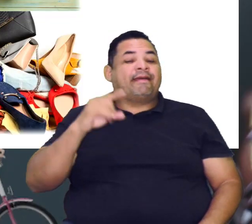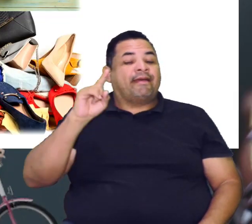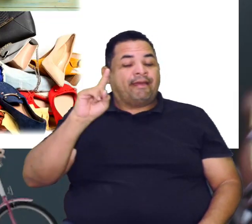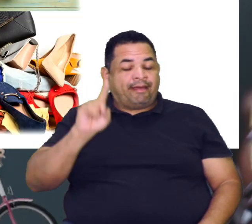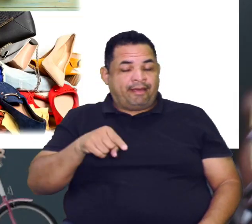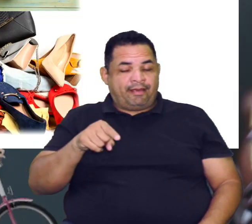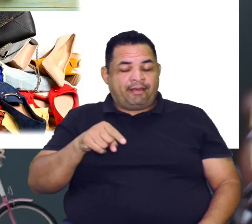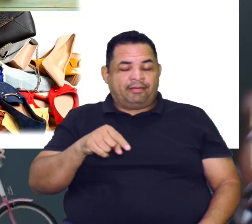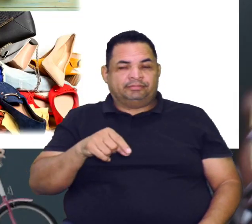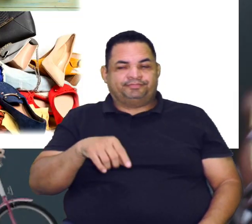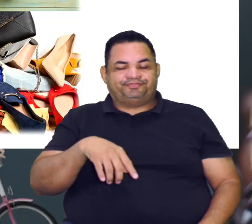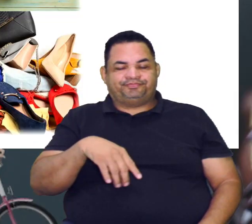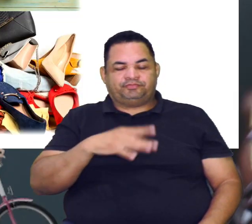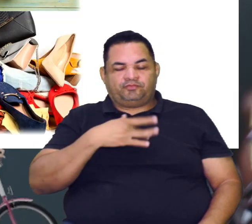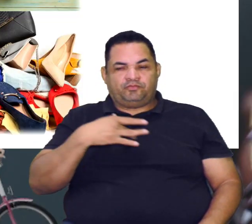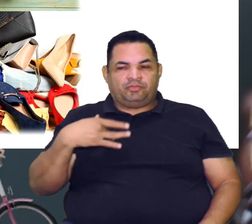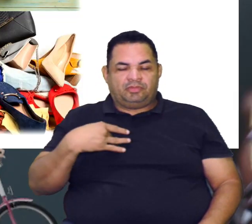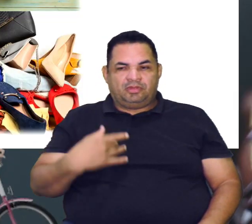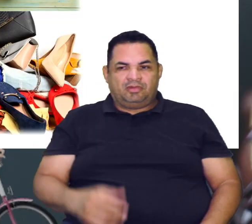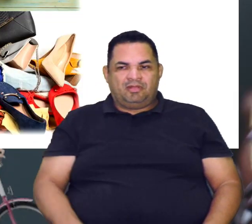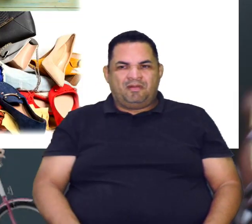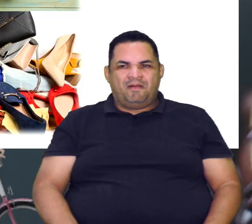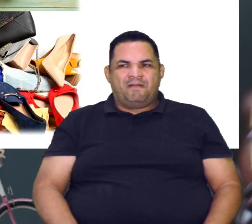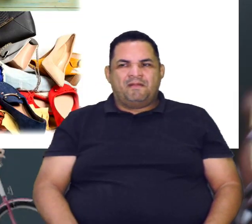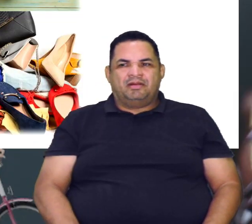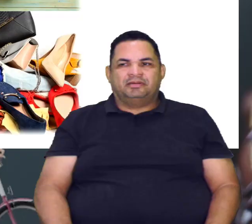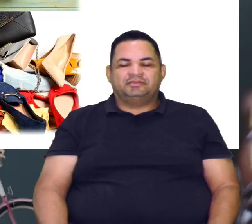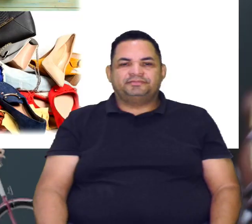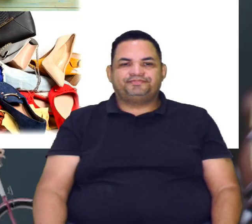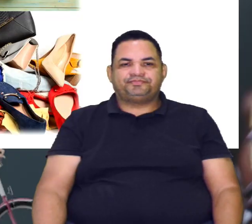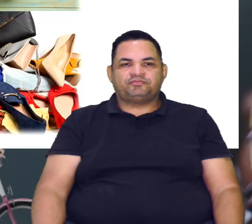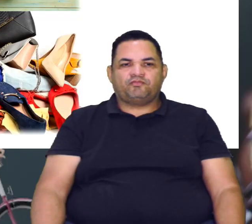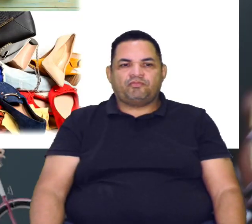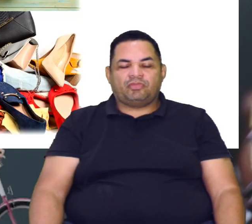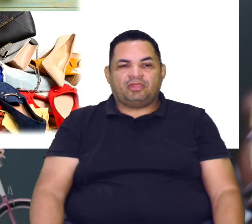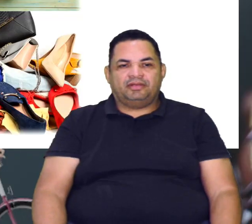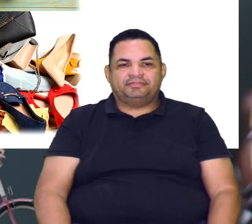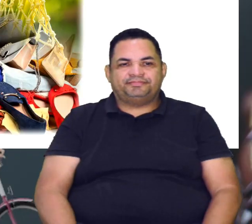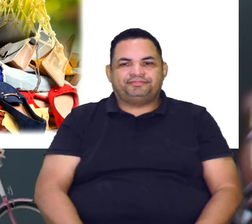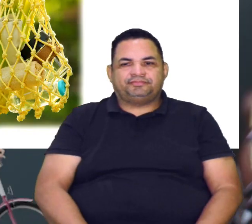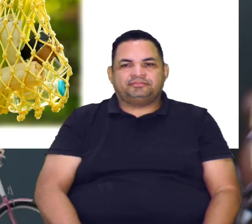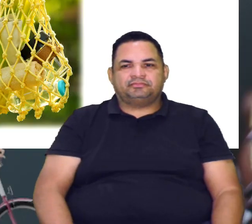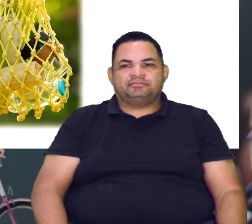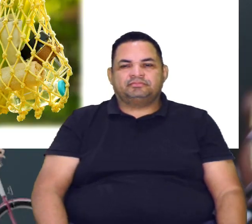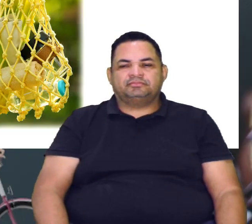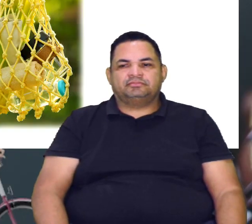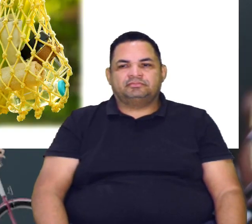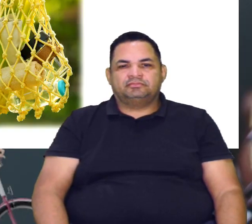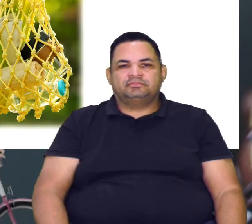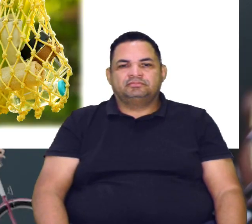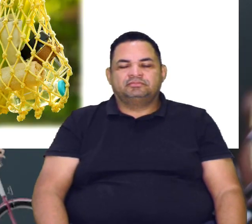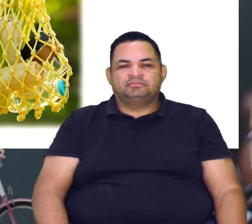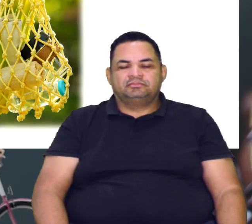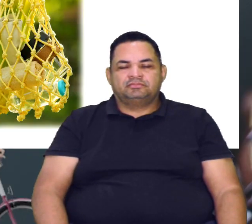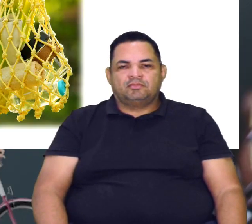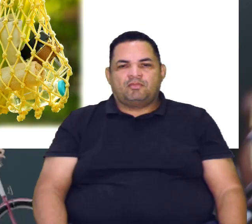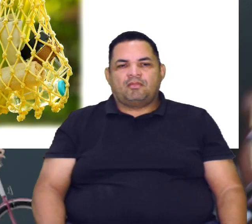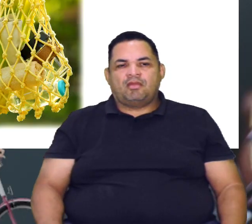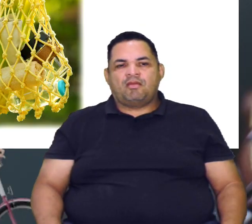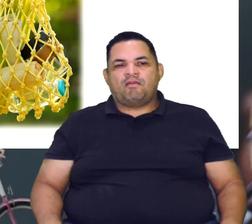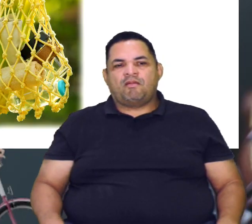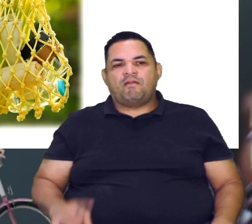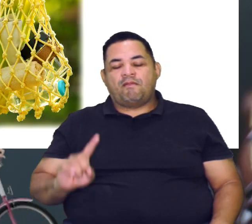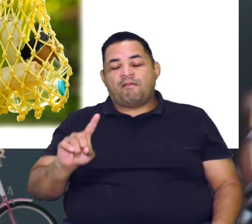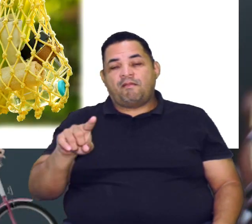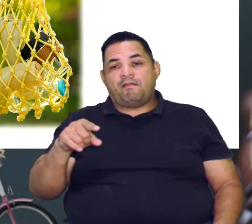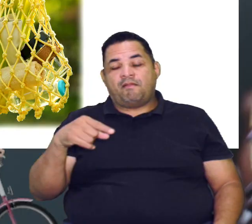ser. Tudo bem? Isso aí. O que mais que nós temos aí, né, prof? Olha só. Agora a gente fala de um